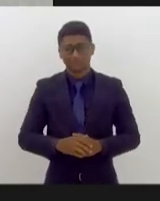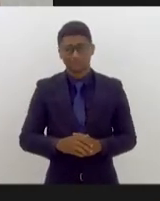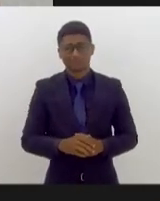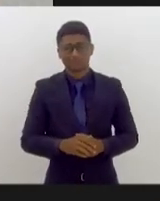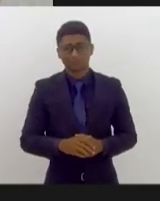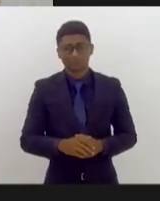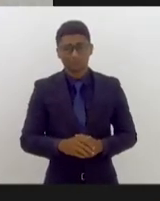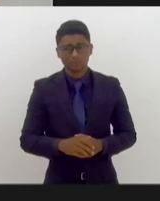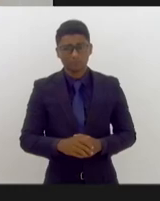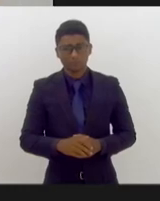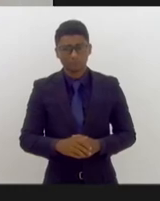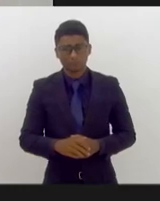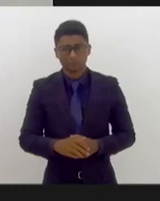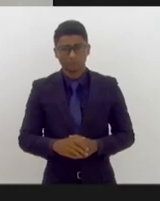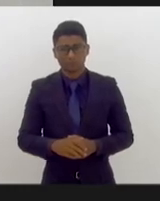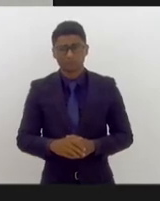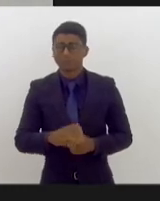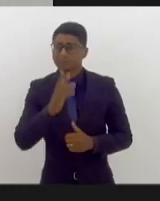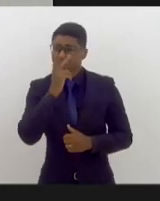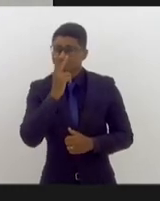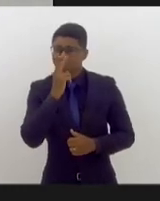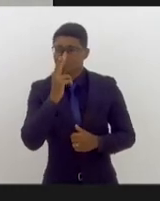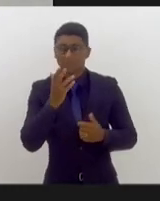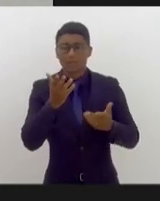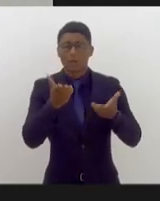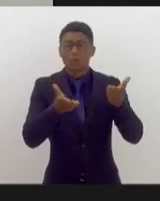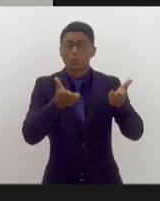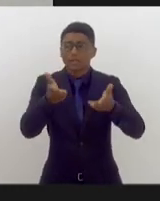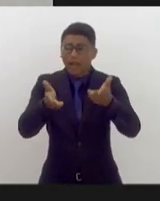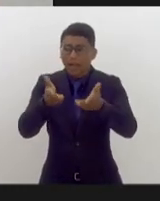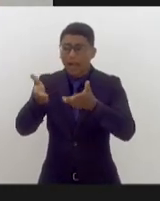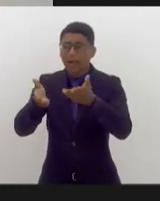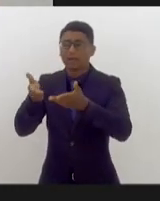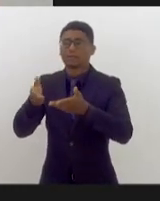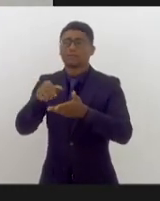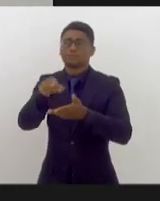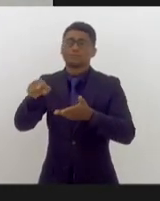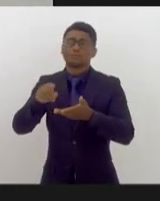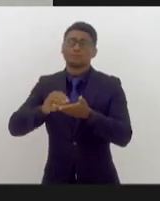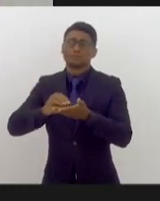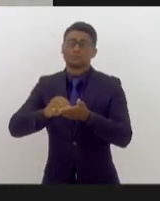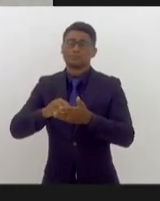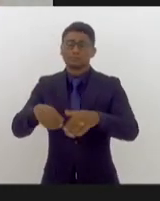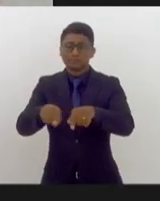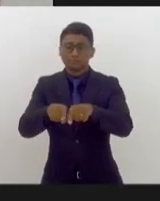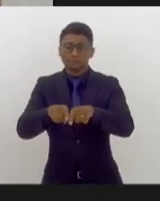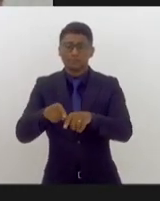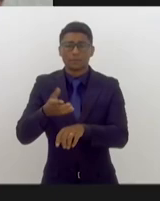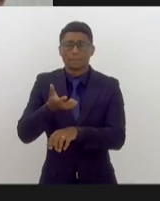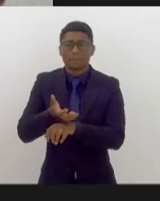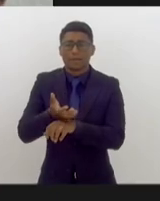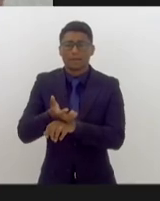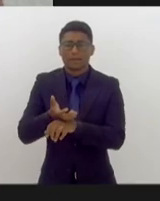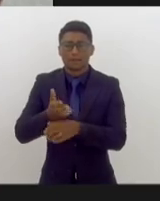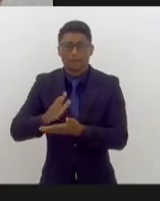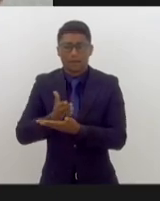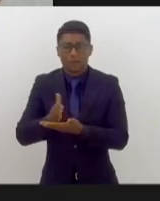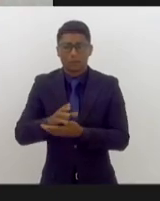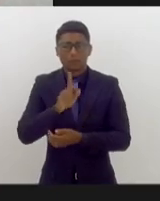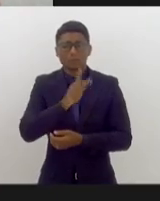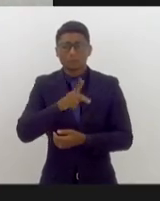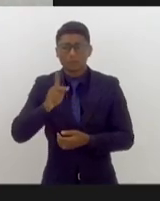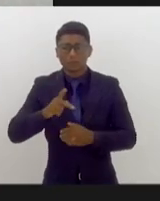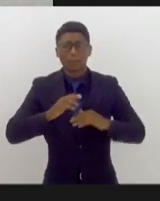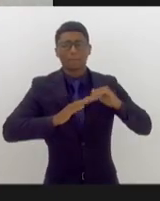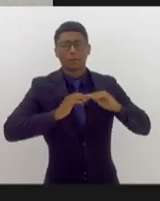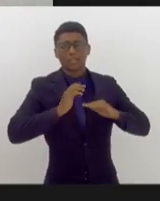sem um certo cuidado e um preparo para certas disciplinas que estão sendo oferecidas, né? E com